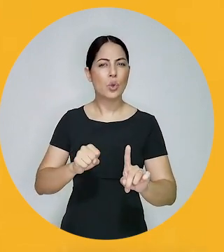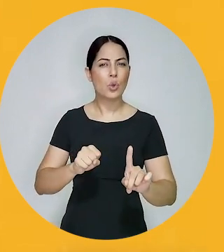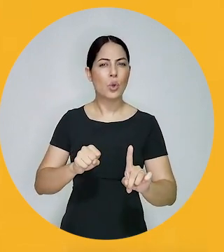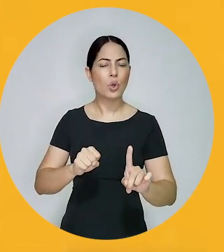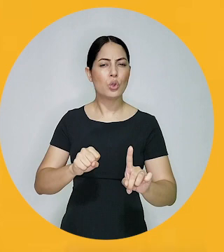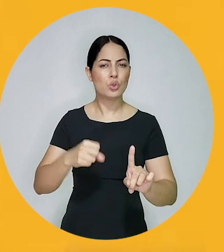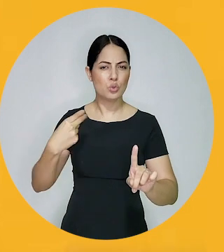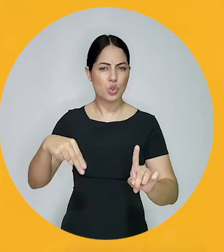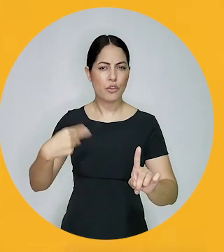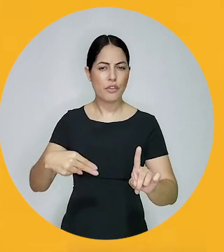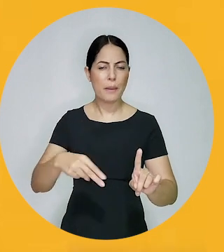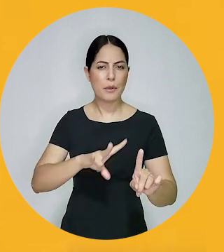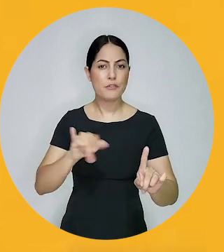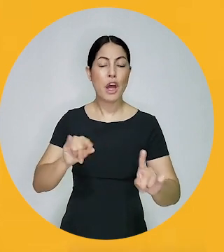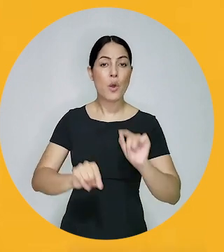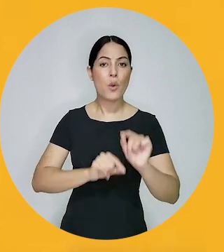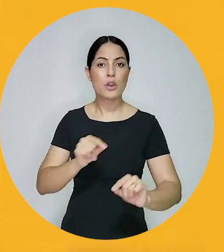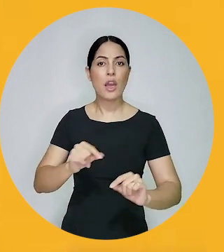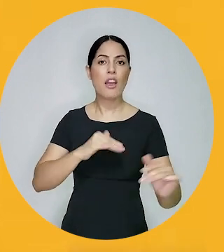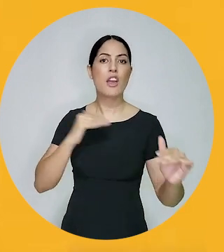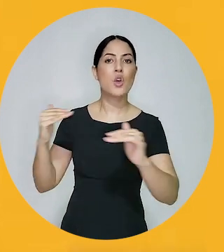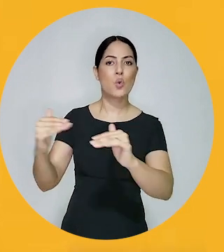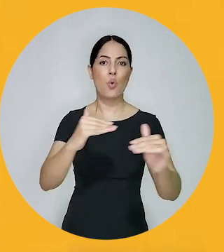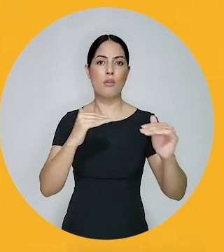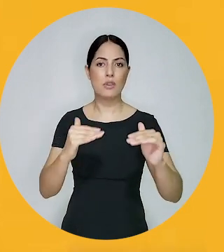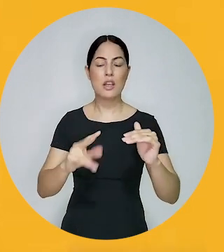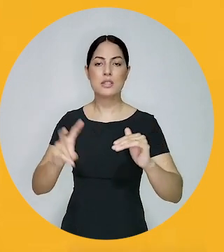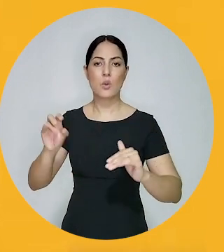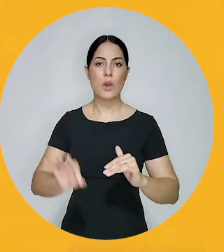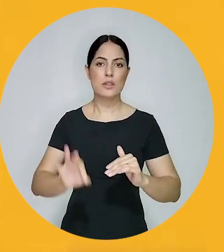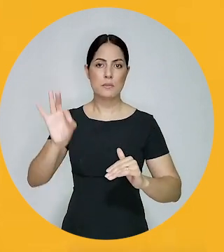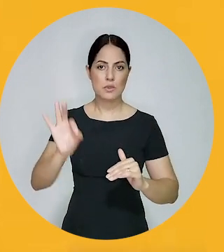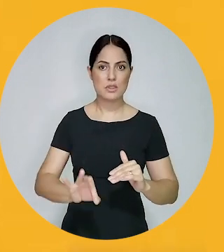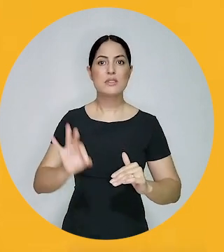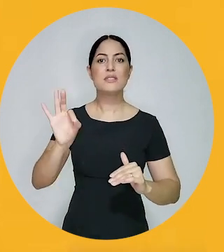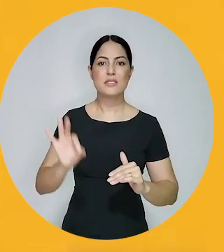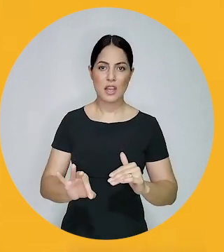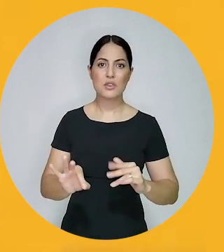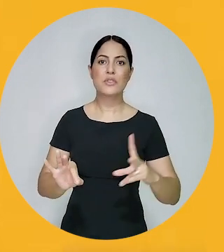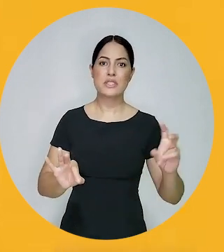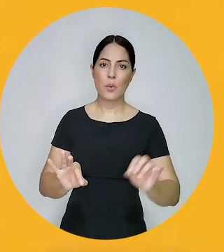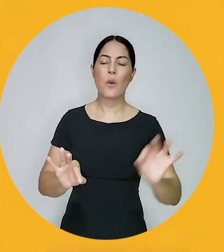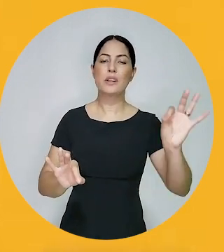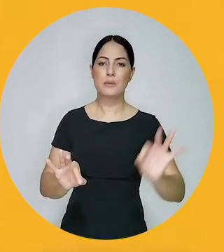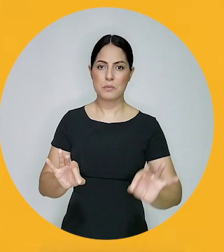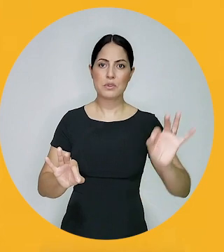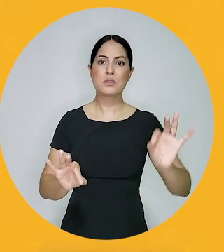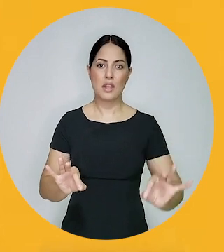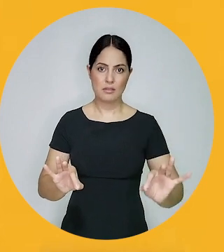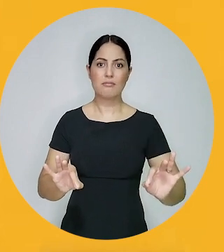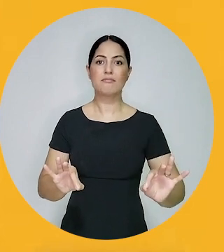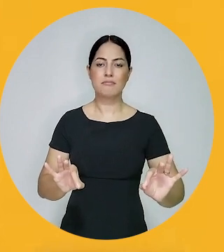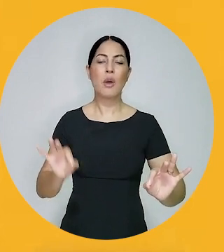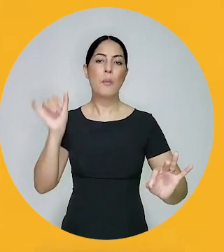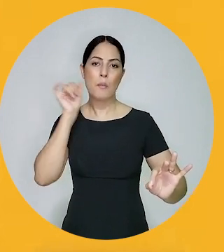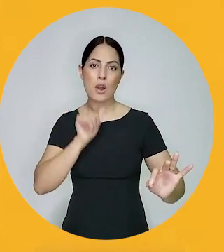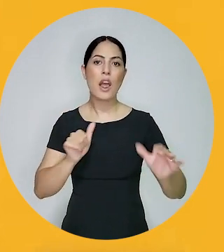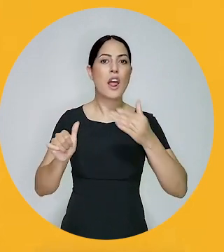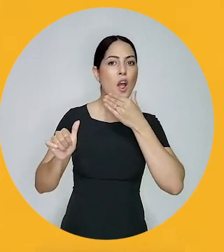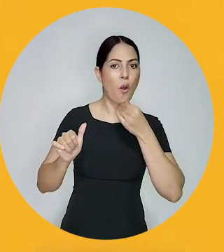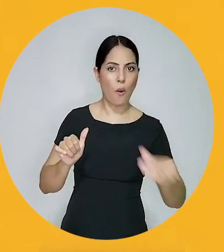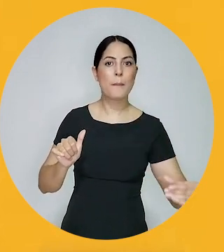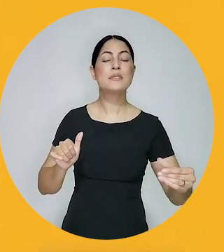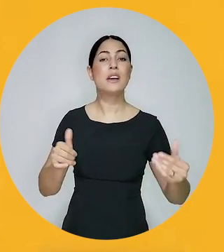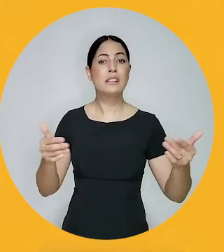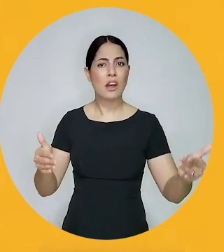novembro, primeira vez que teremos paridade de gênero nas eleições. 50% dos cargos de todos os órgãos da OAB